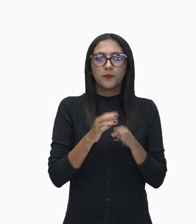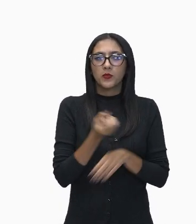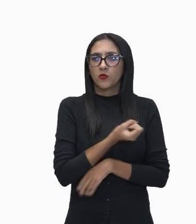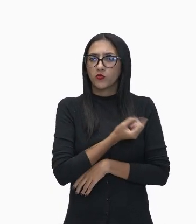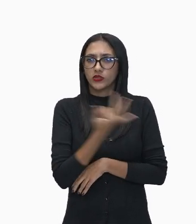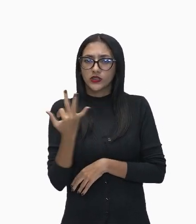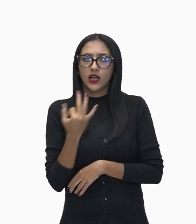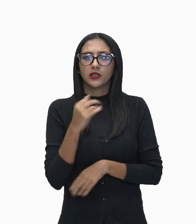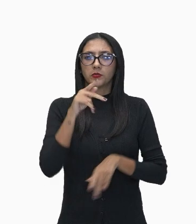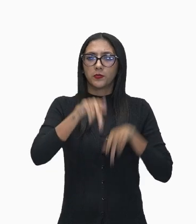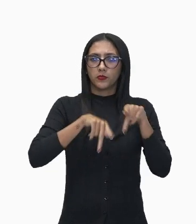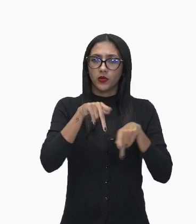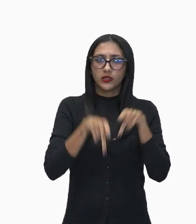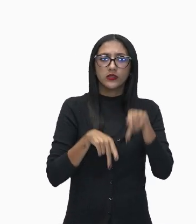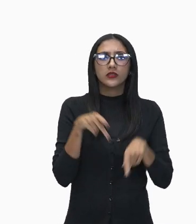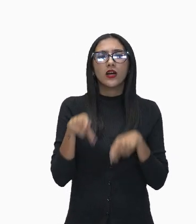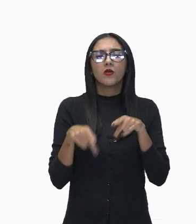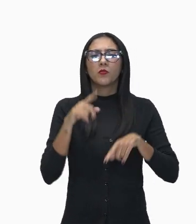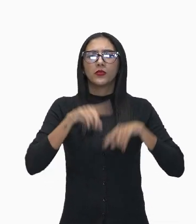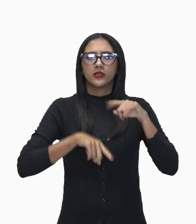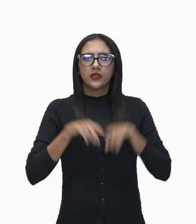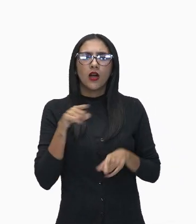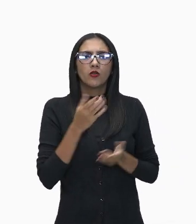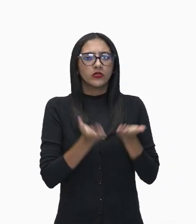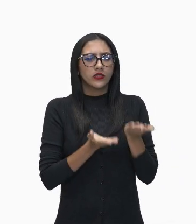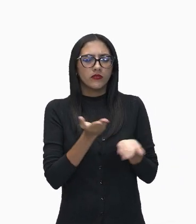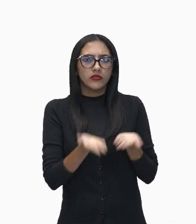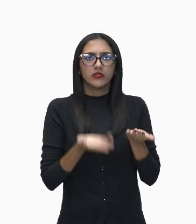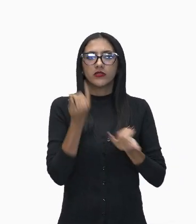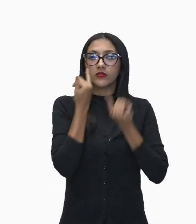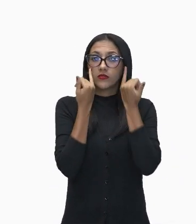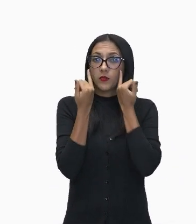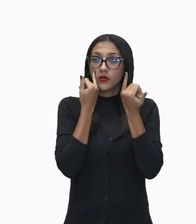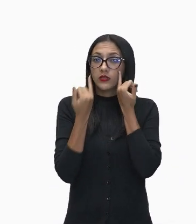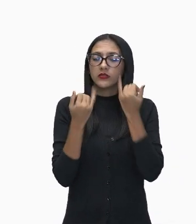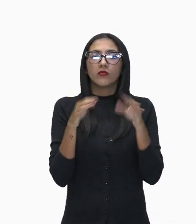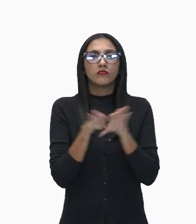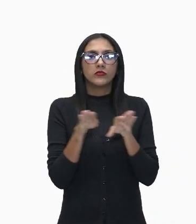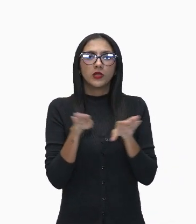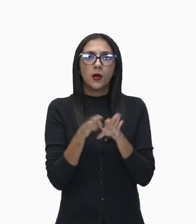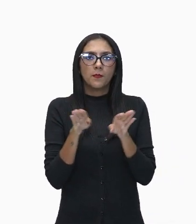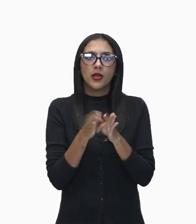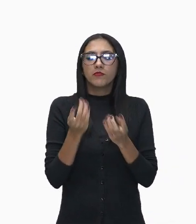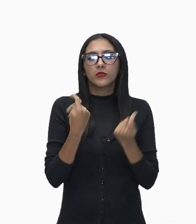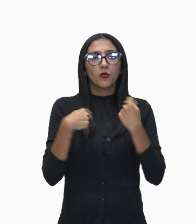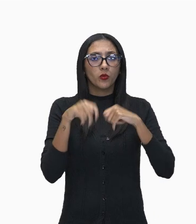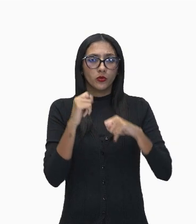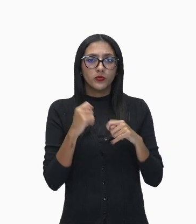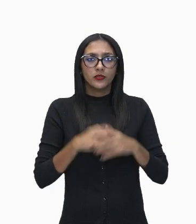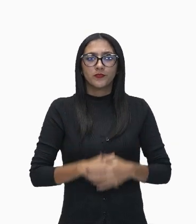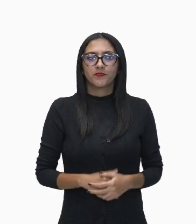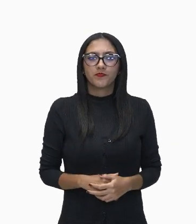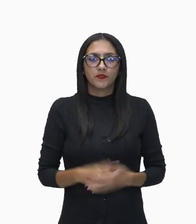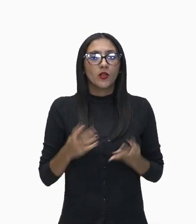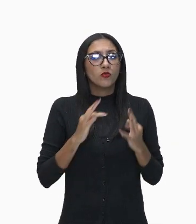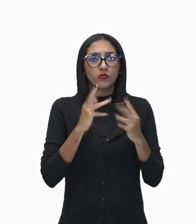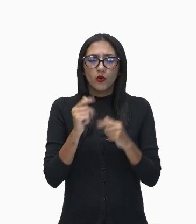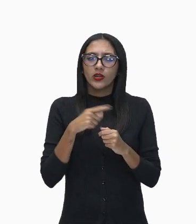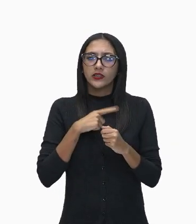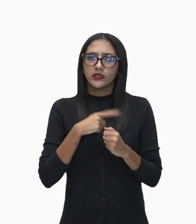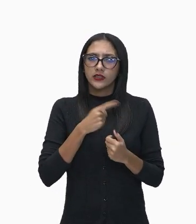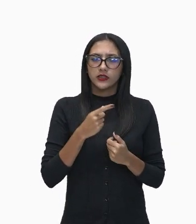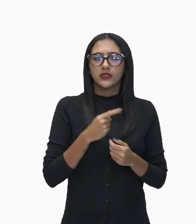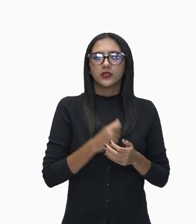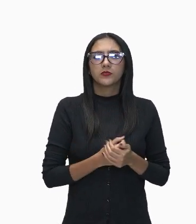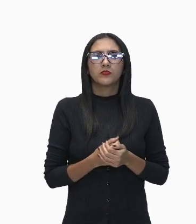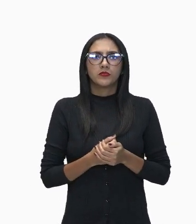bens, serviços, informações e capitais. Então vejam que todas as atividades, as principais aí